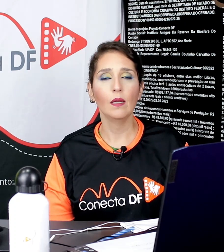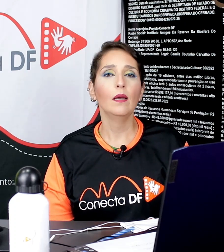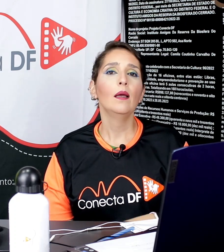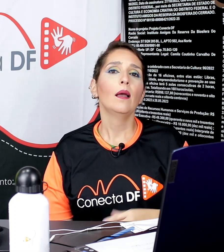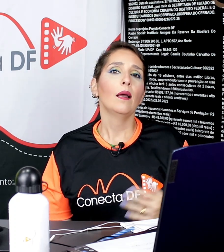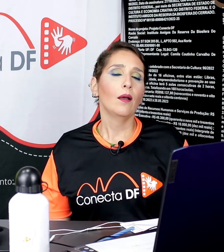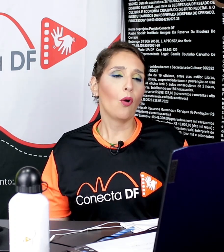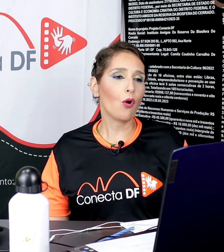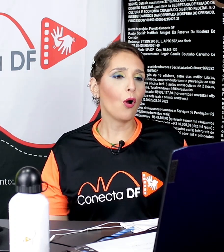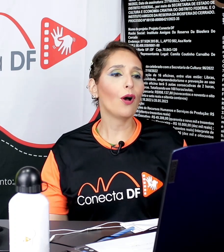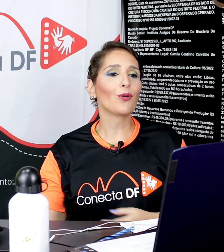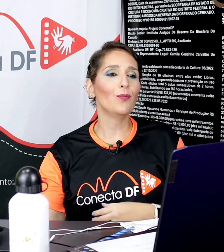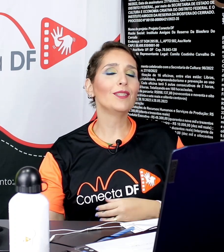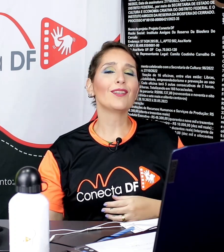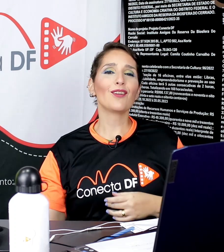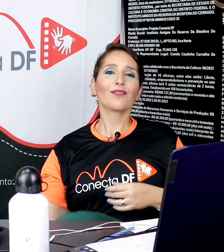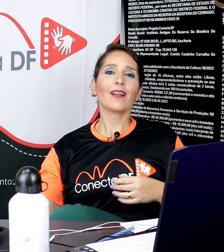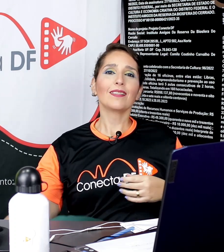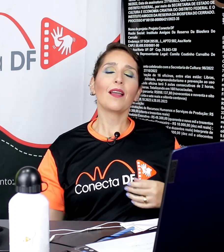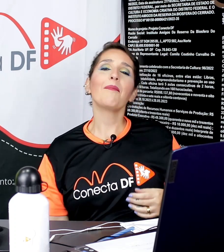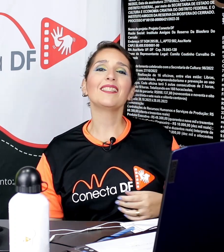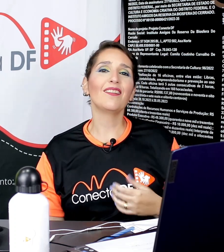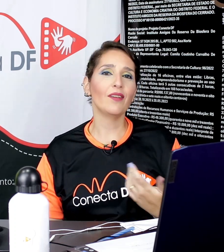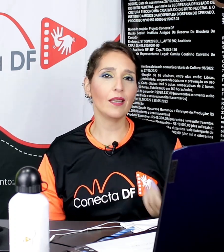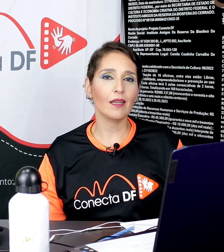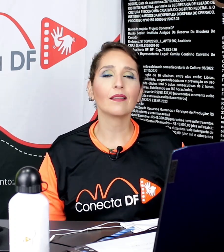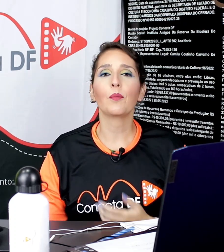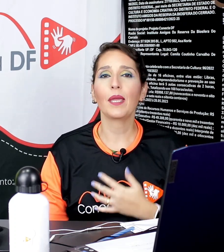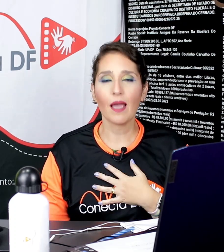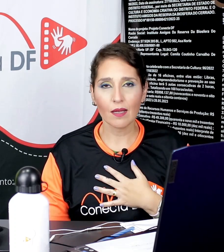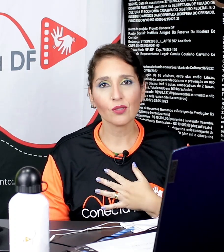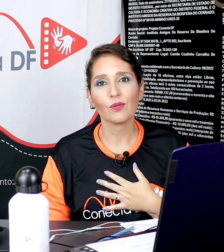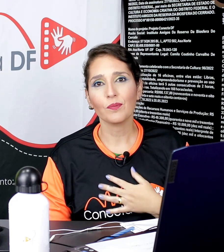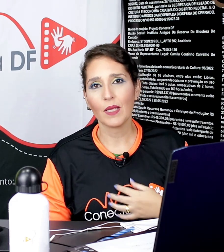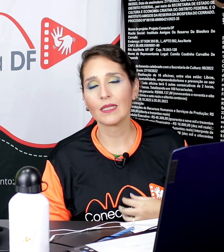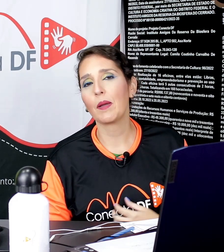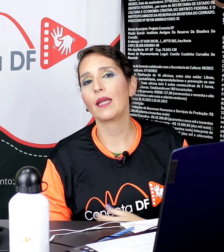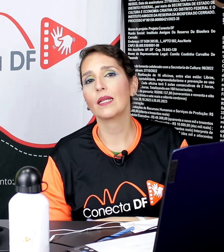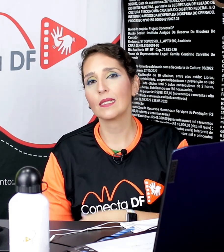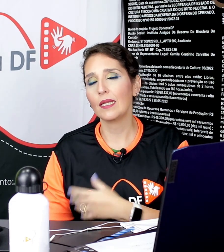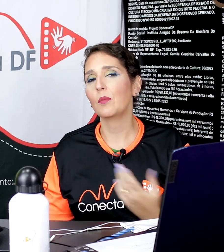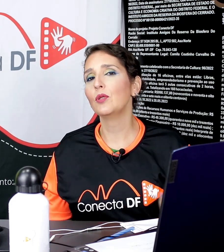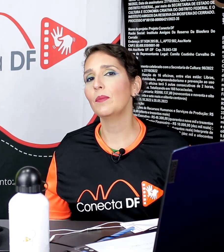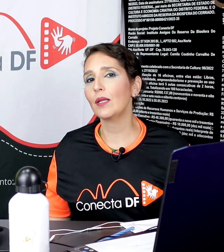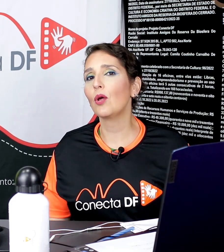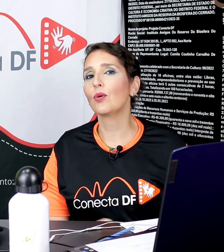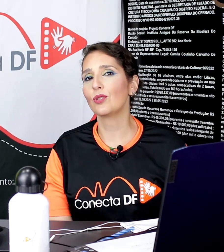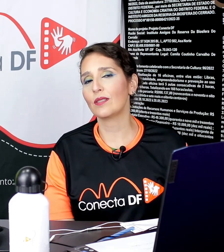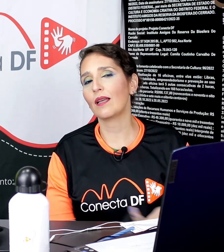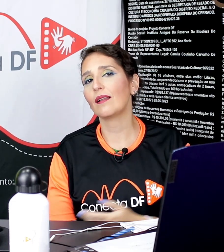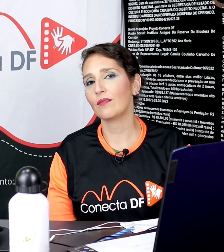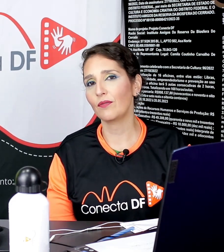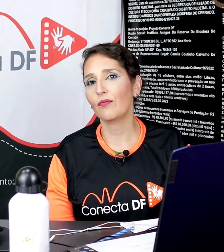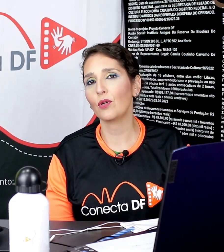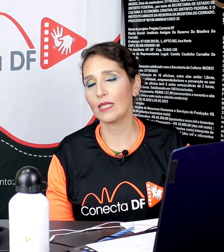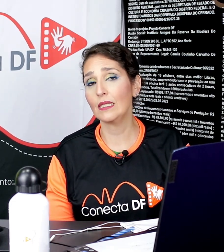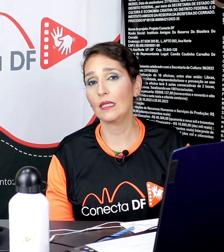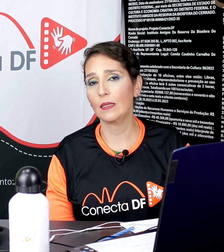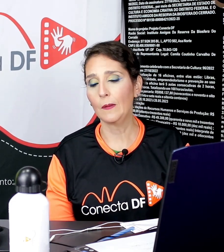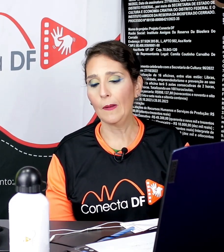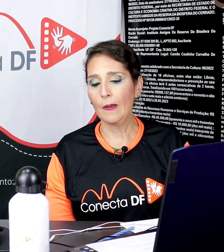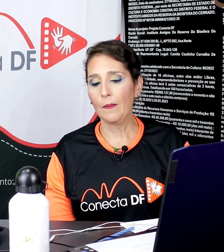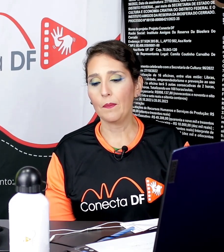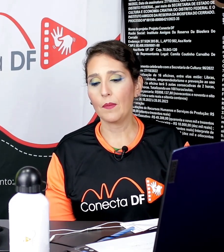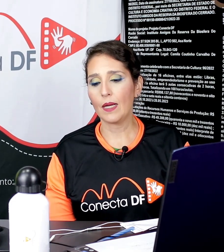país. Concordo com muita gente que fala assim, mas deveria, também acho. Essa barreira seria muito menor hoje se ela fosse